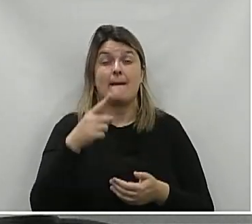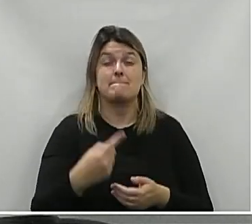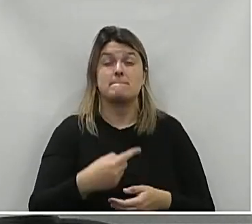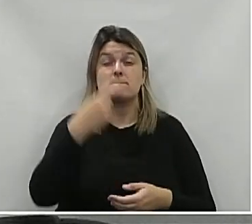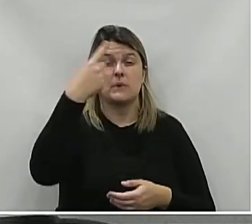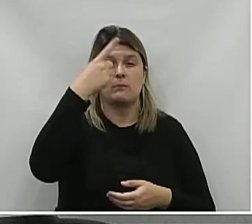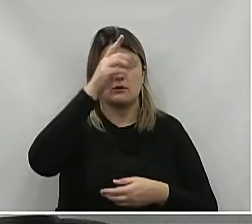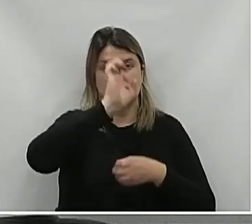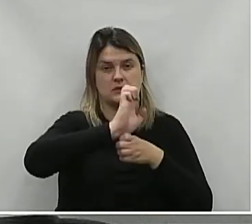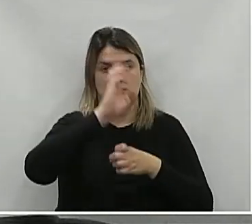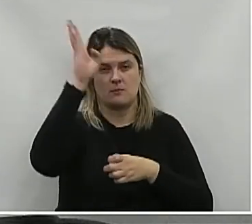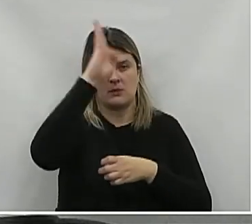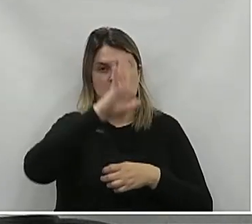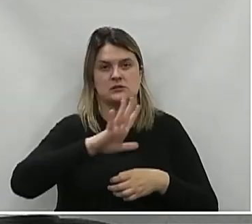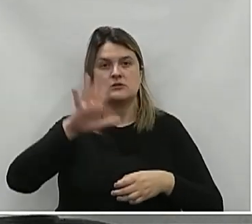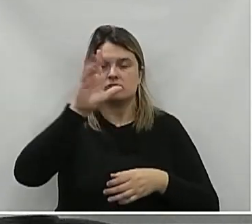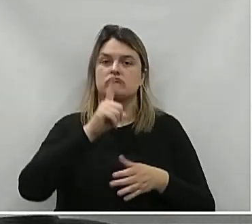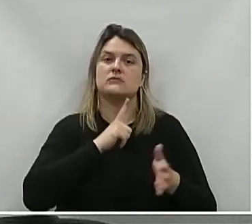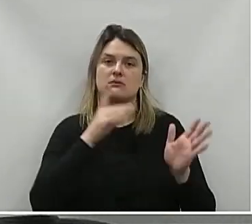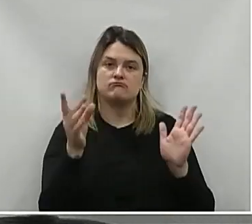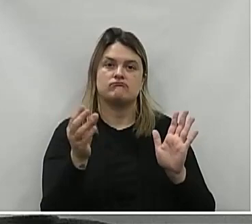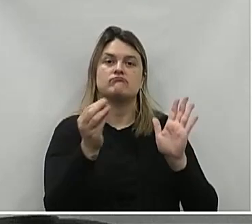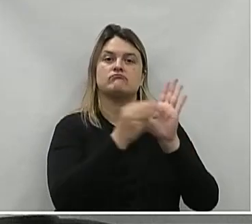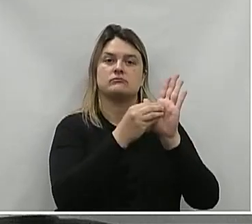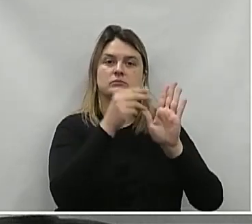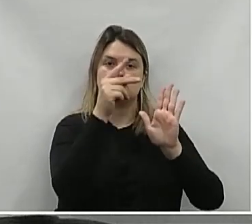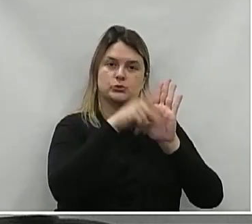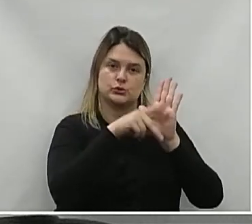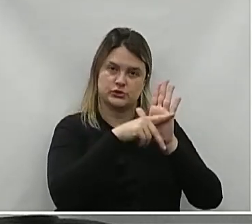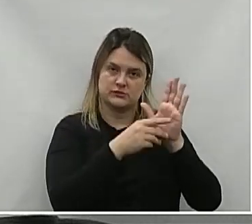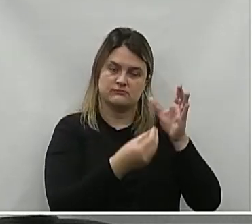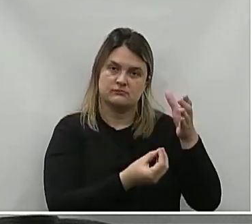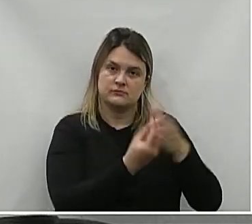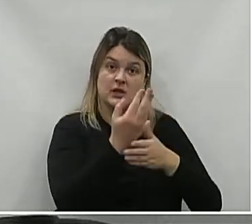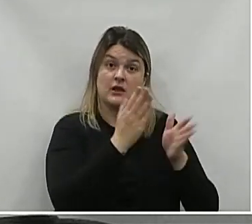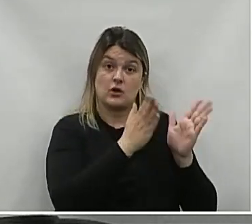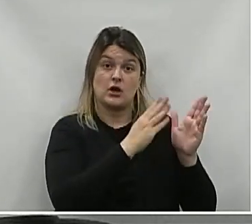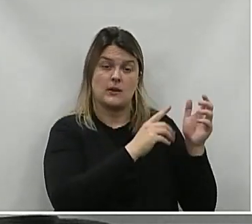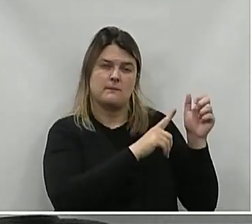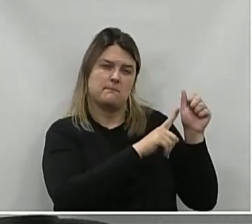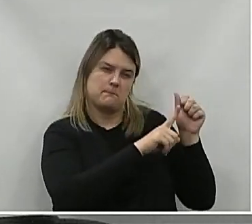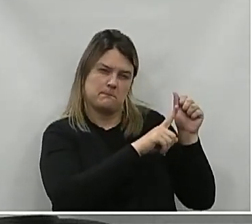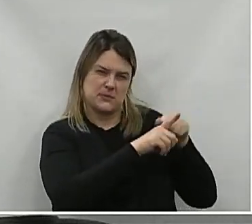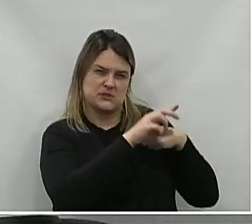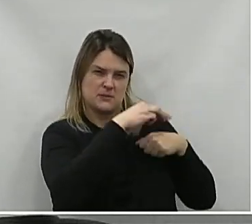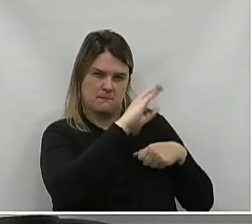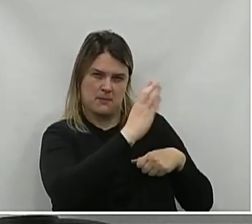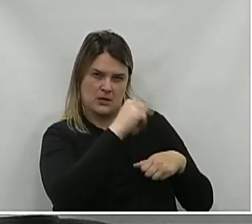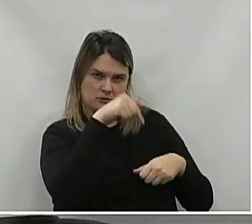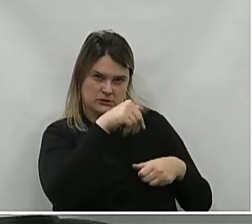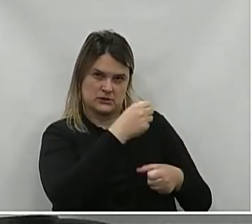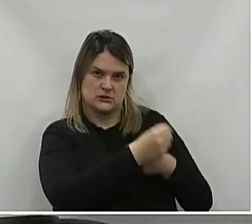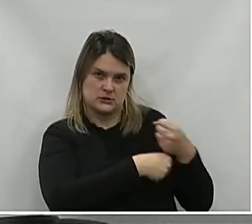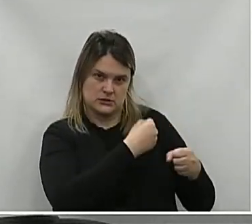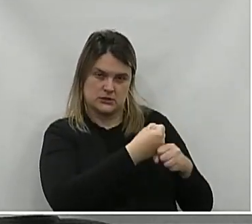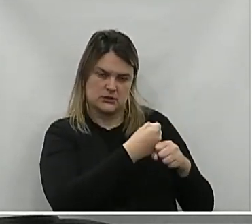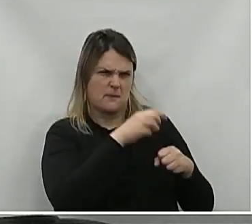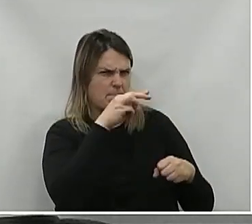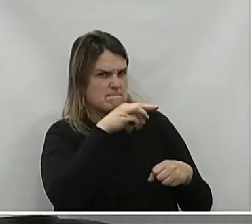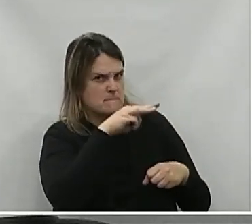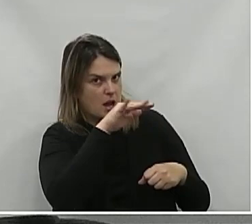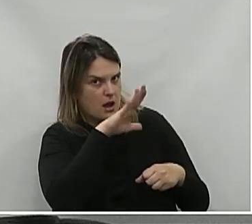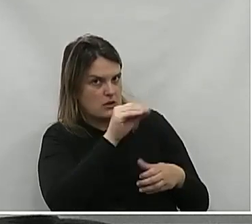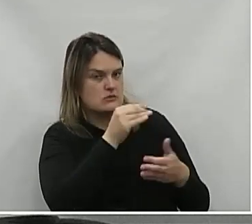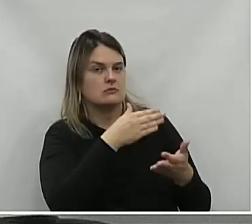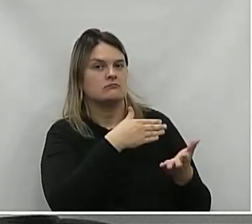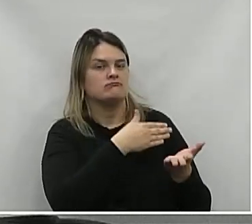do Brasil que está instalando, implantando, e em junho, já em março desse ano, maio desse ano,